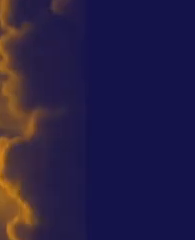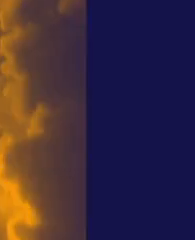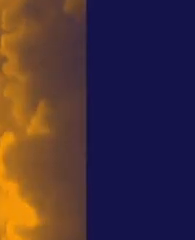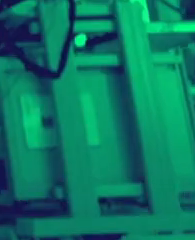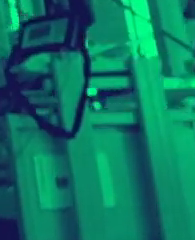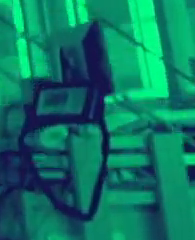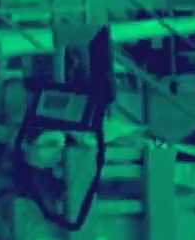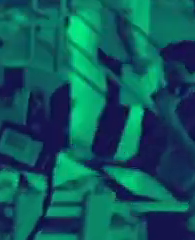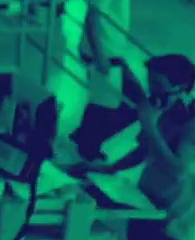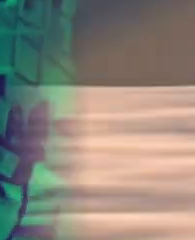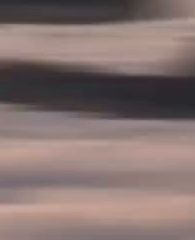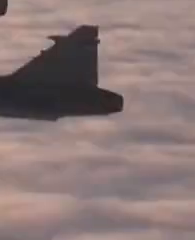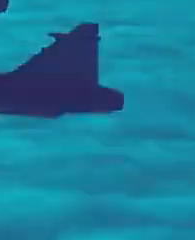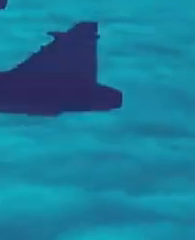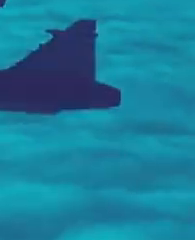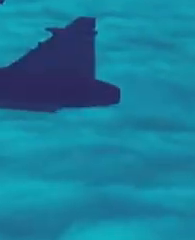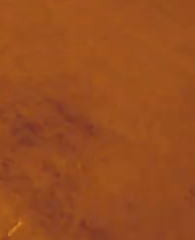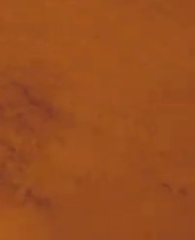Música